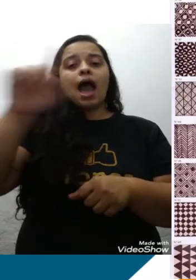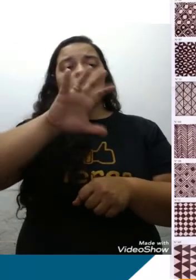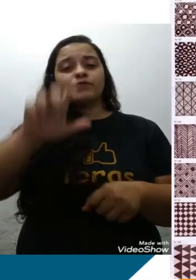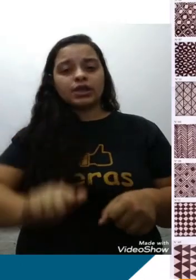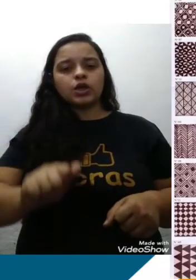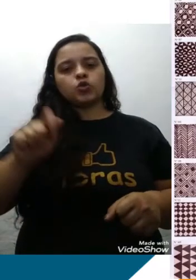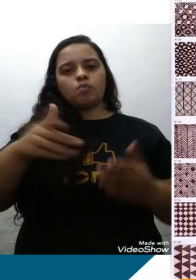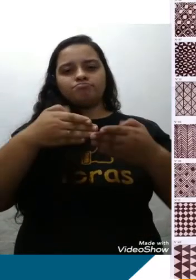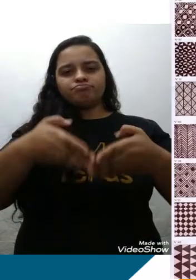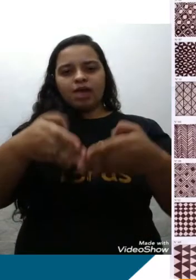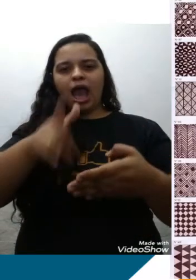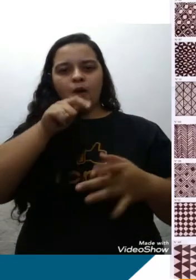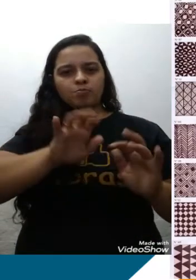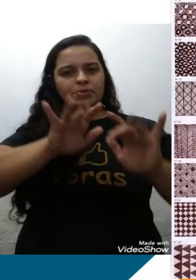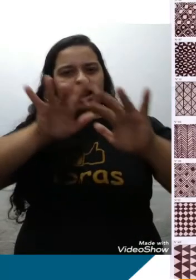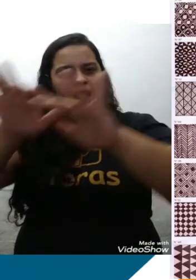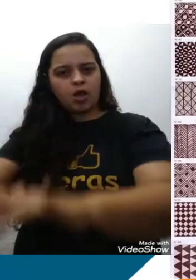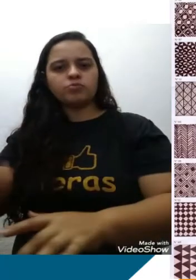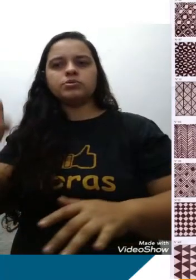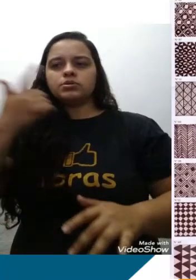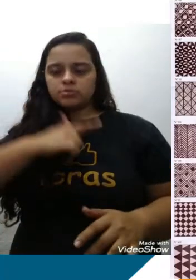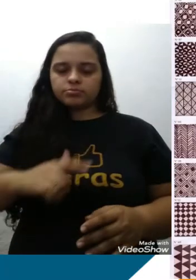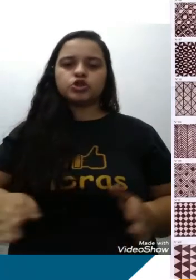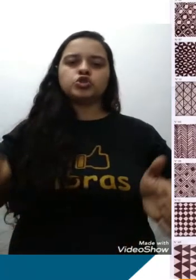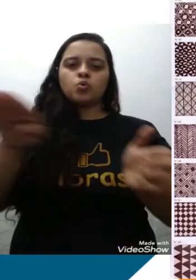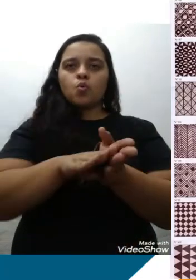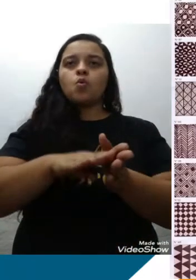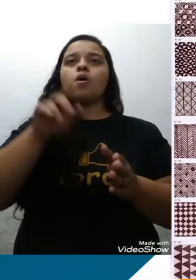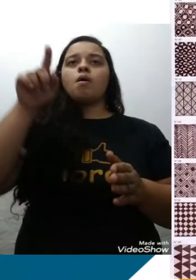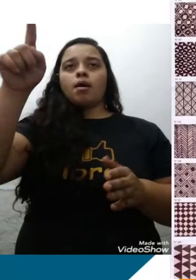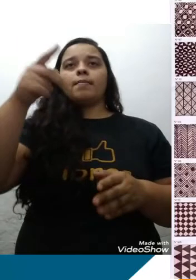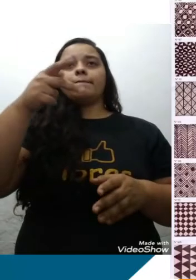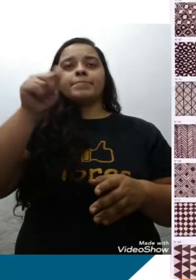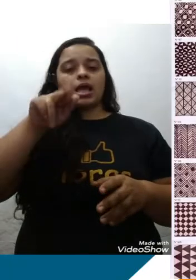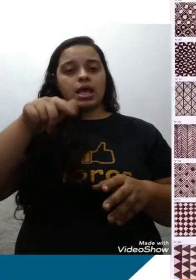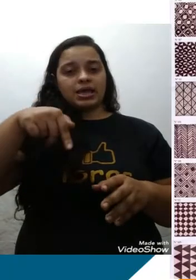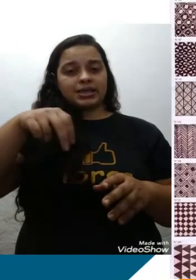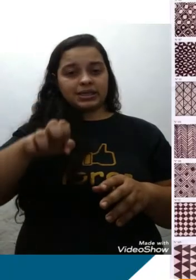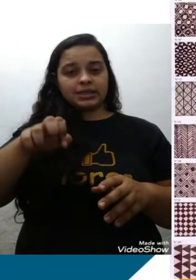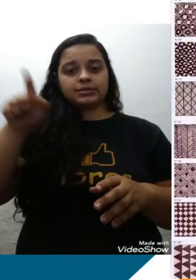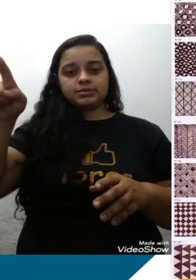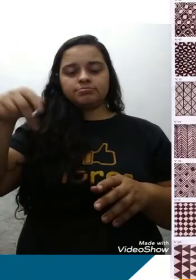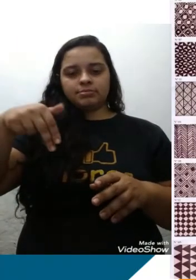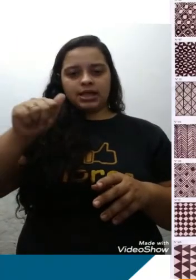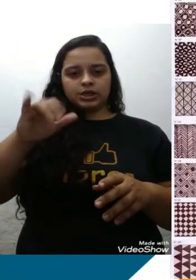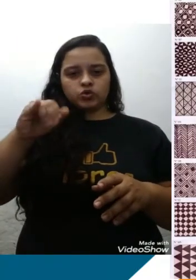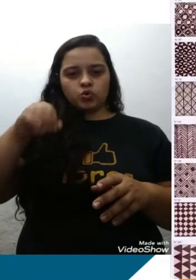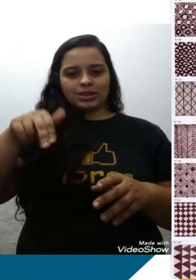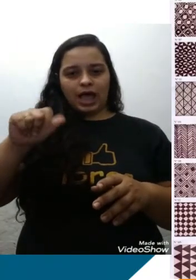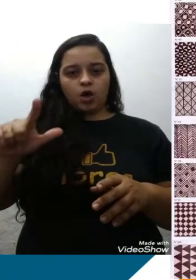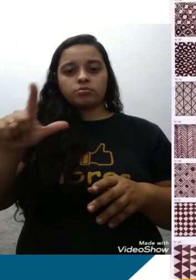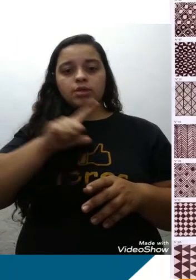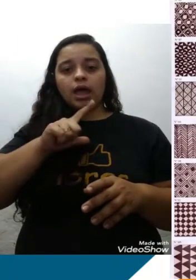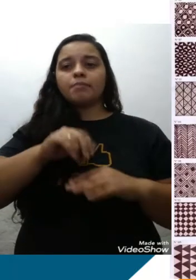pelo Oceano Atlântico, mas ainda não tem comprovação disso. Mas enfim, o Parque Nacional da Serra da Capivara é considerado, né, o local